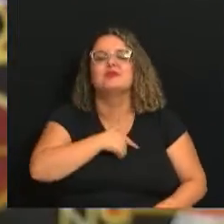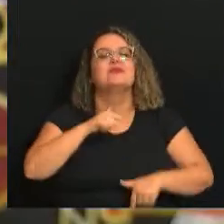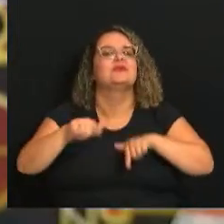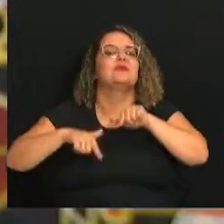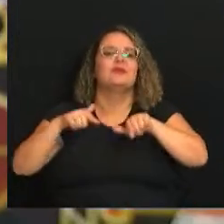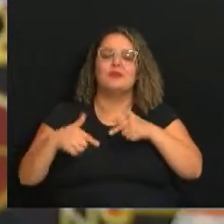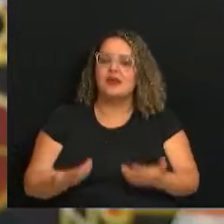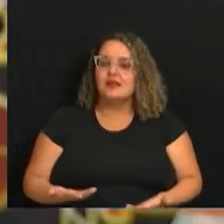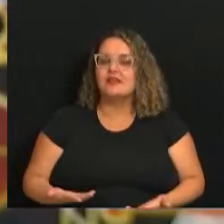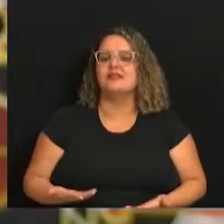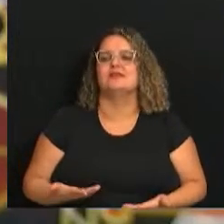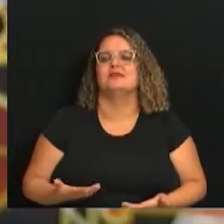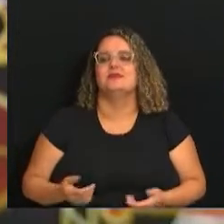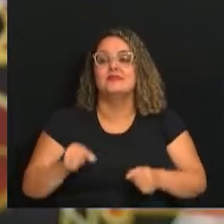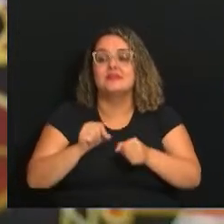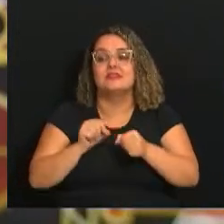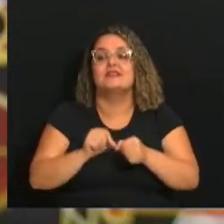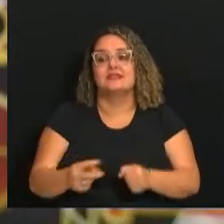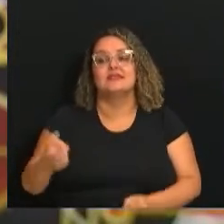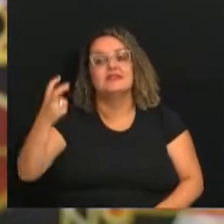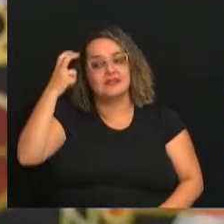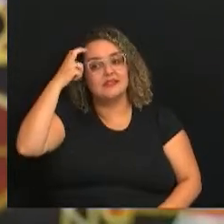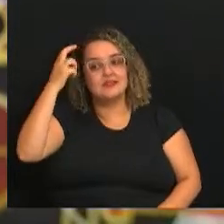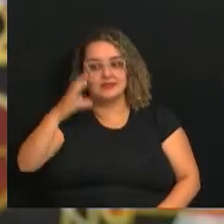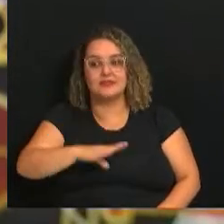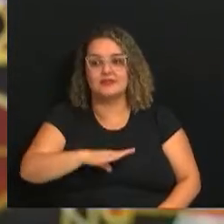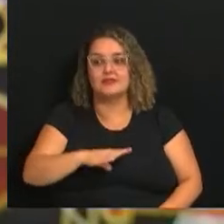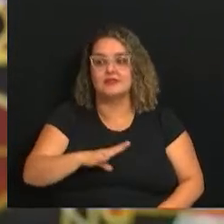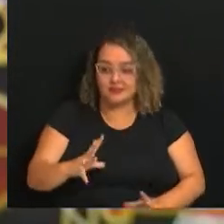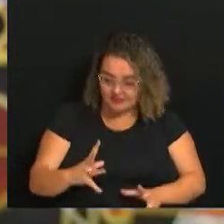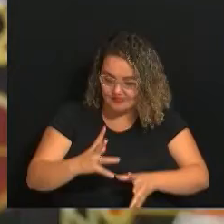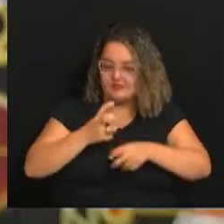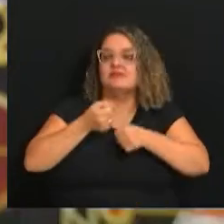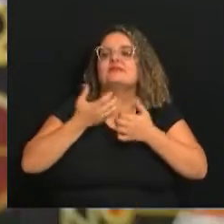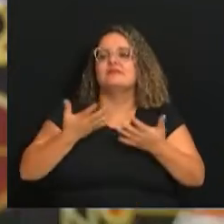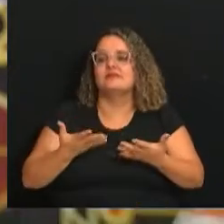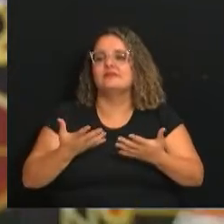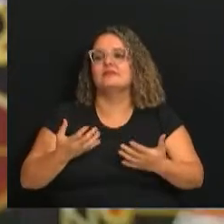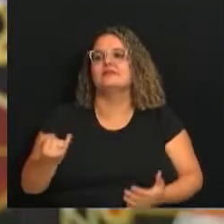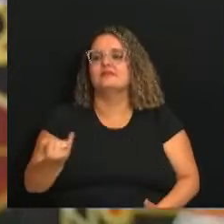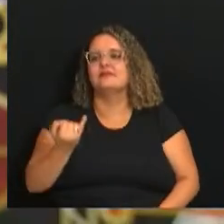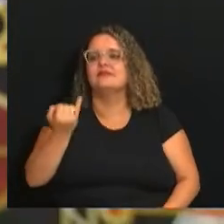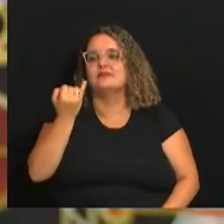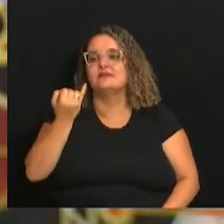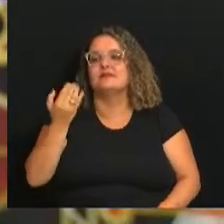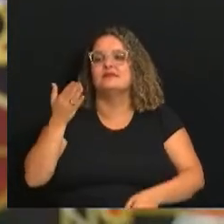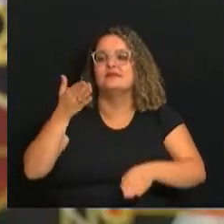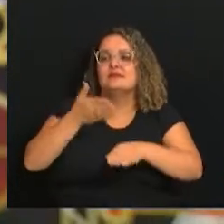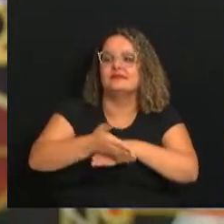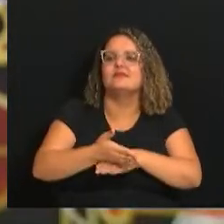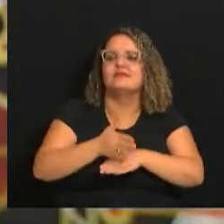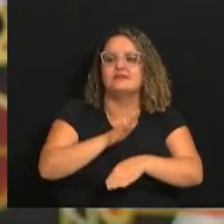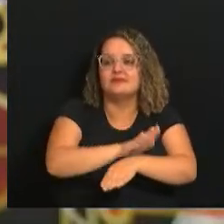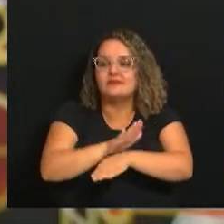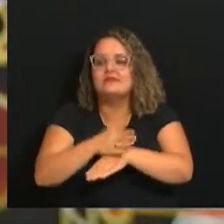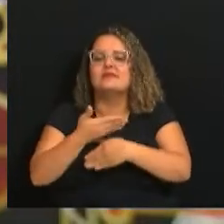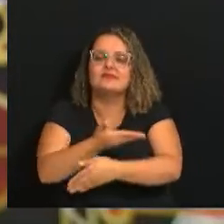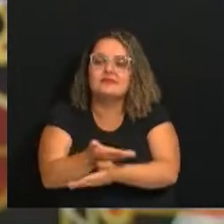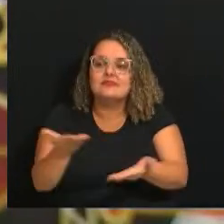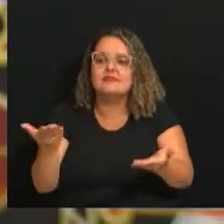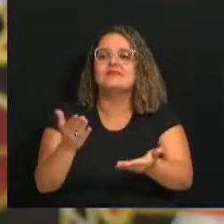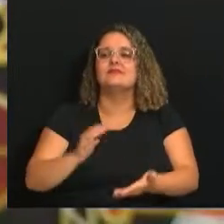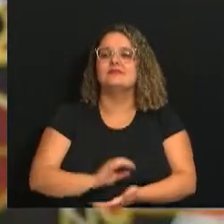E 33 anos da Casa de Cultura Tainã, uma entidade cultural, social, sem fins lucrativos. Como é que é